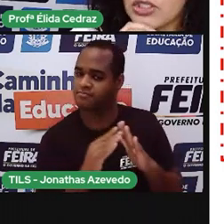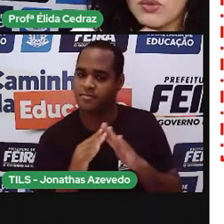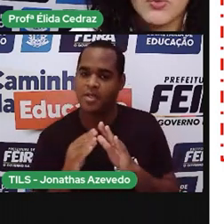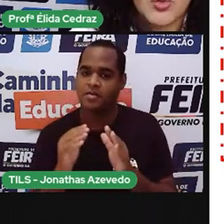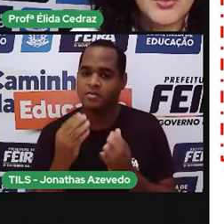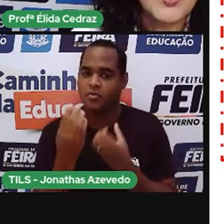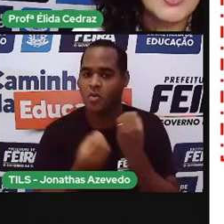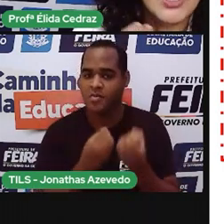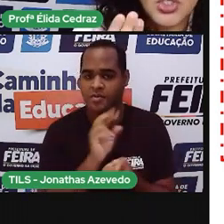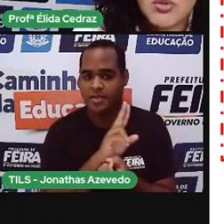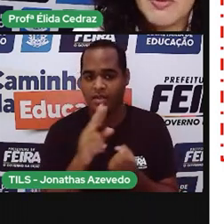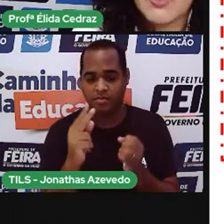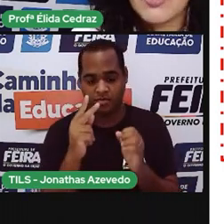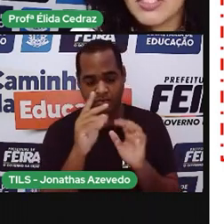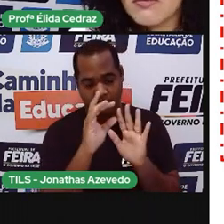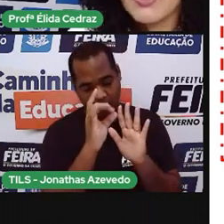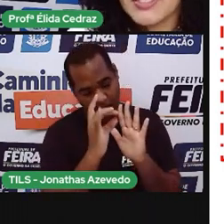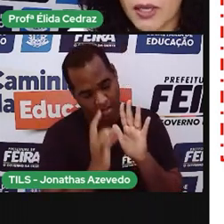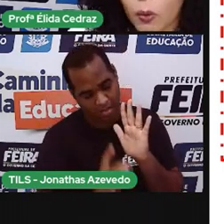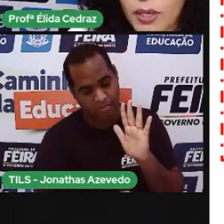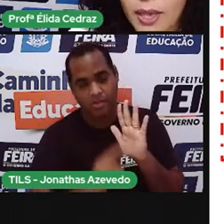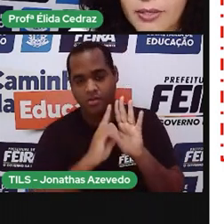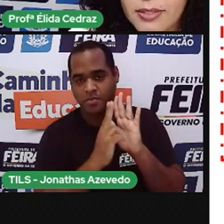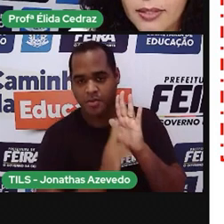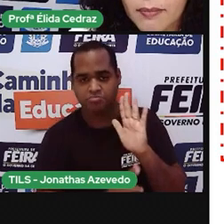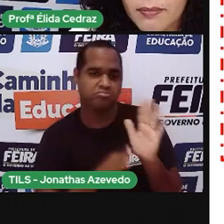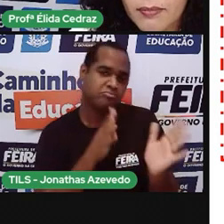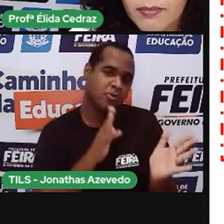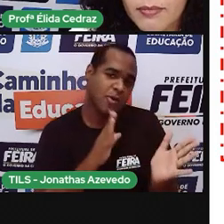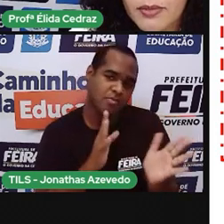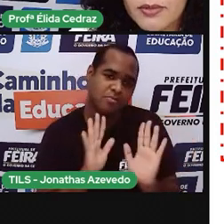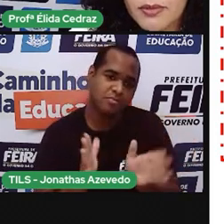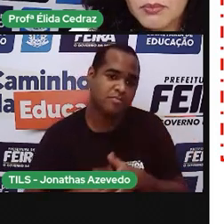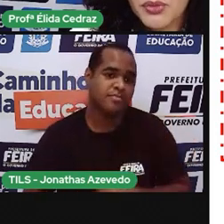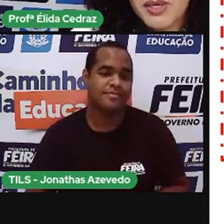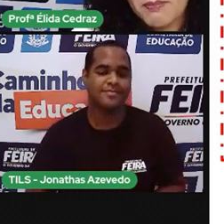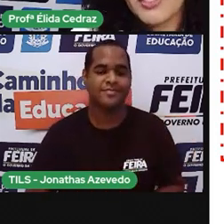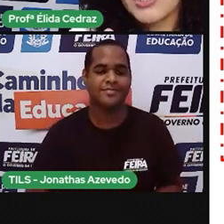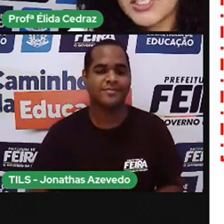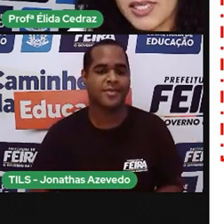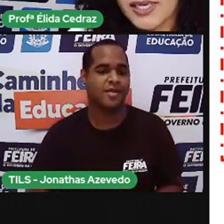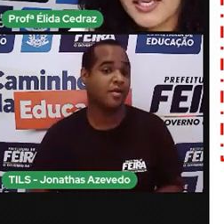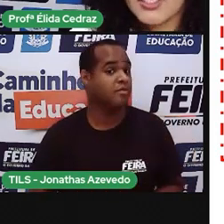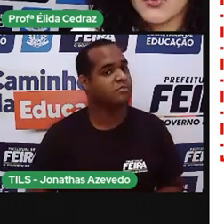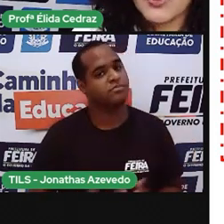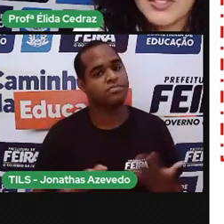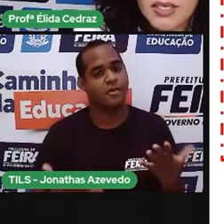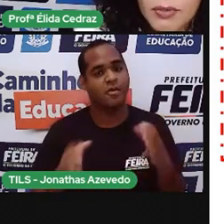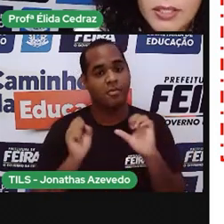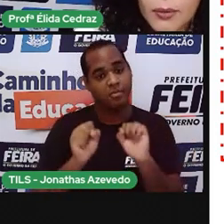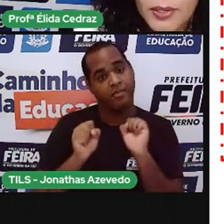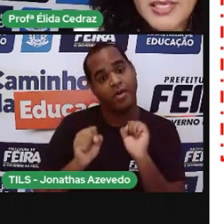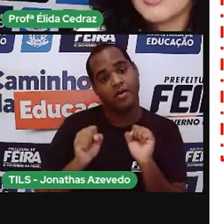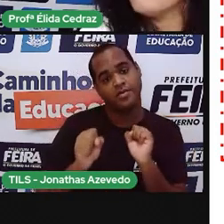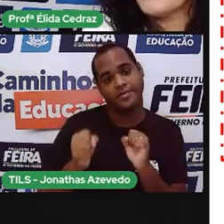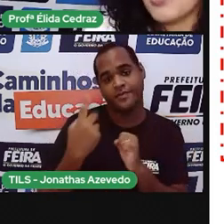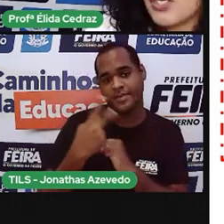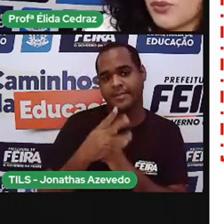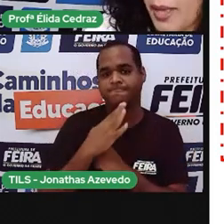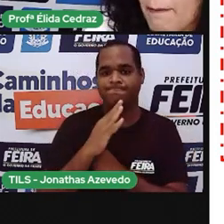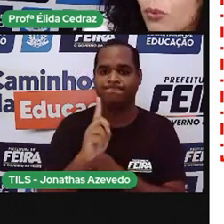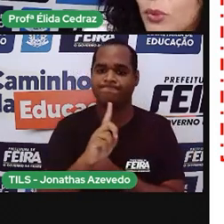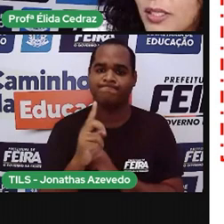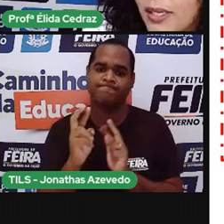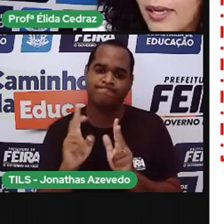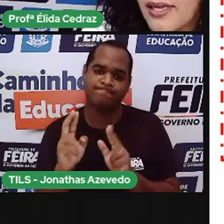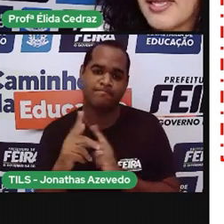uma lista com o nome dos instrumentos que você conhece. Porque pode ser que os que você conheça não